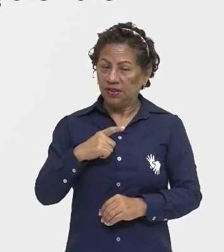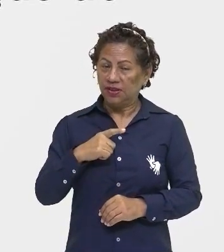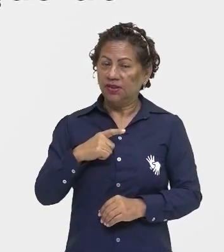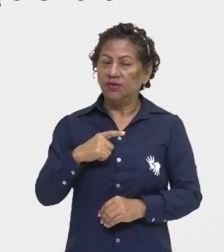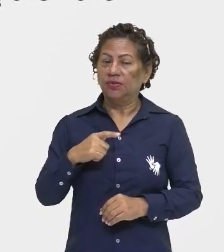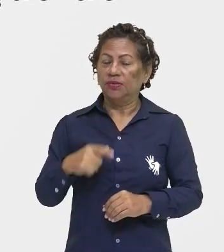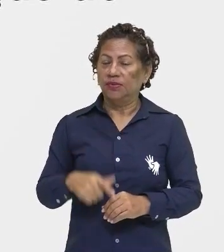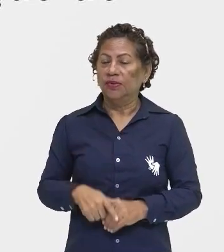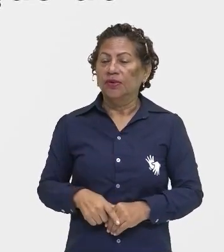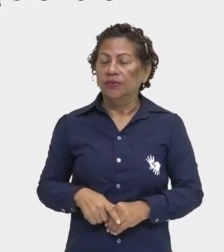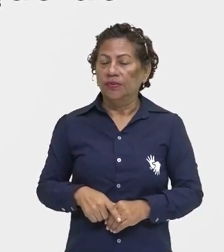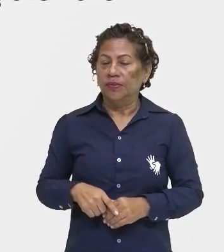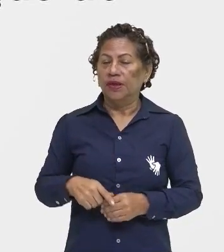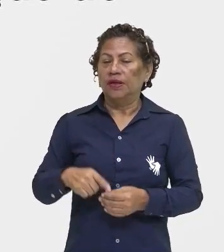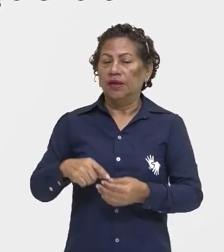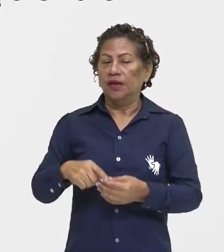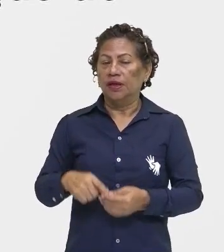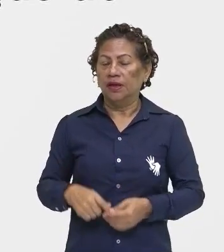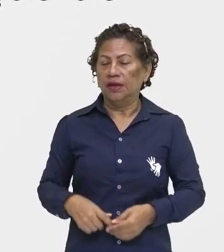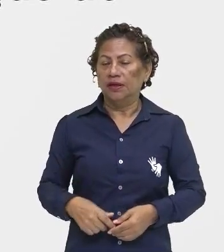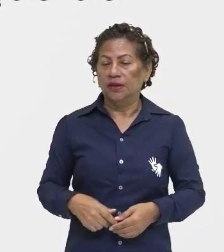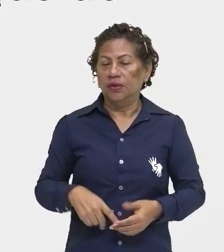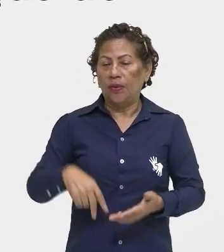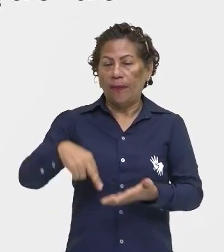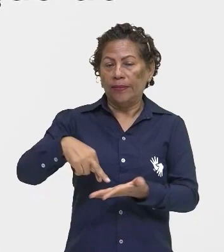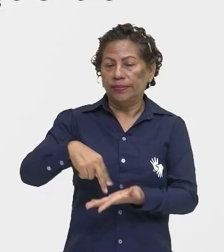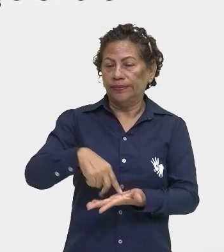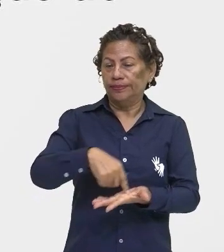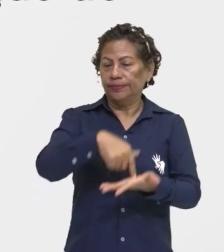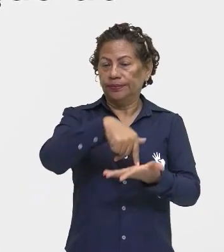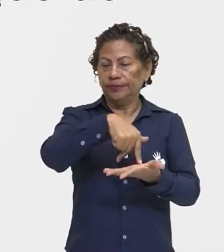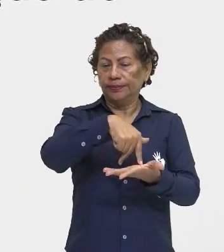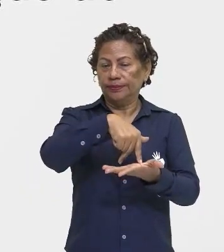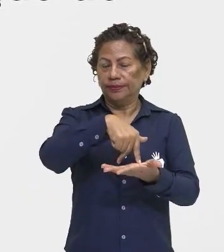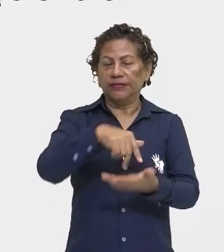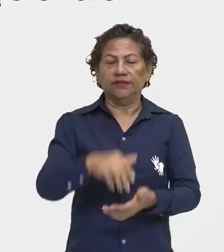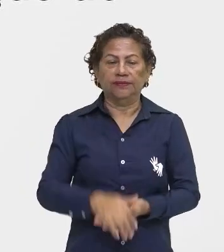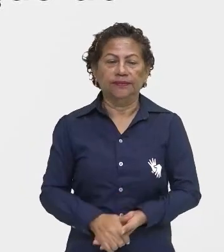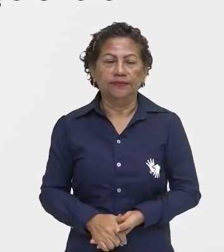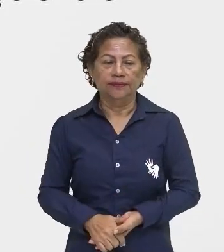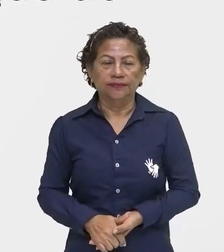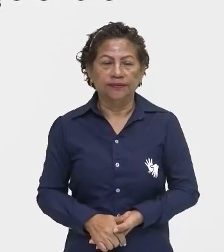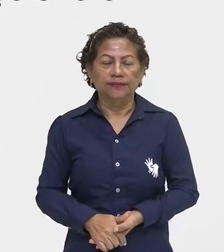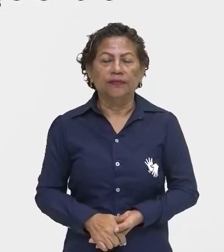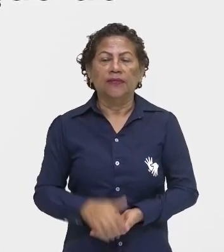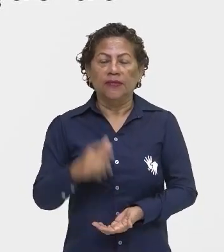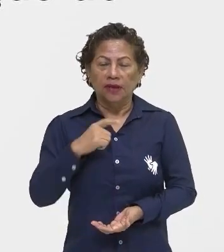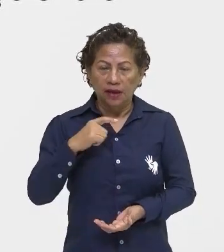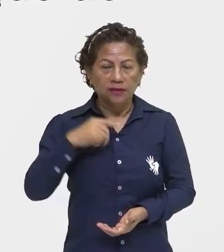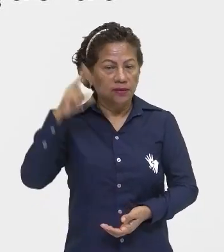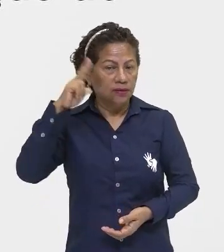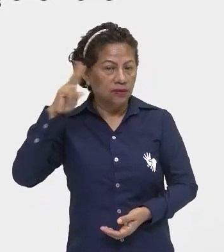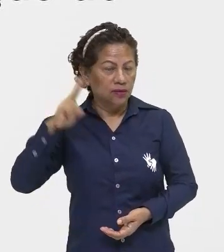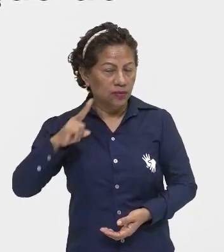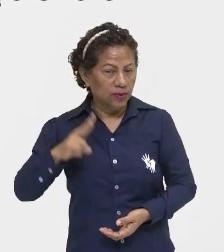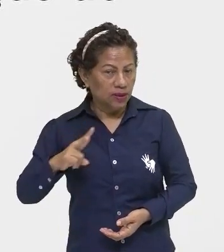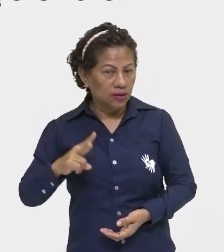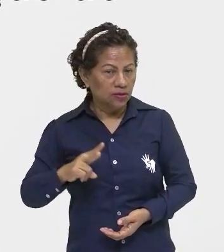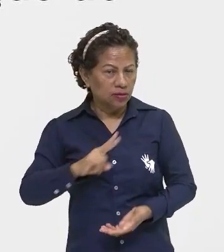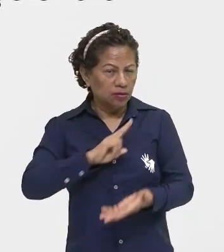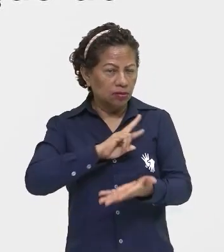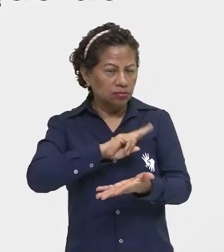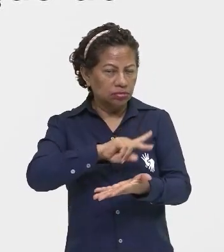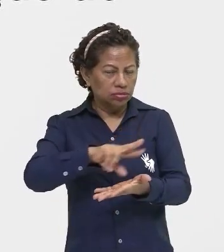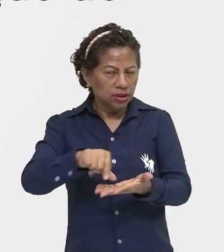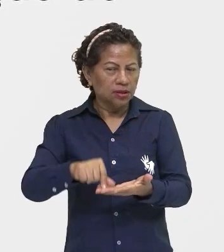até aquela época falava de histórias de fadas, bruxas e feiticeiras. Procurou recuperar a harmonia entre o